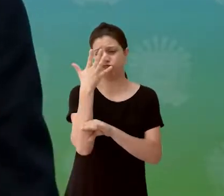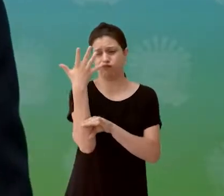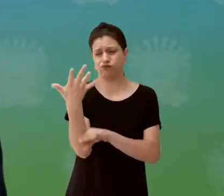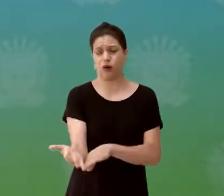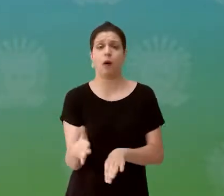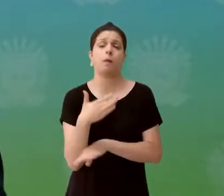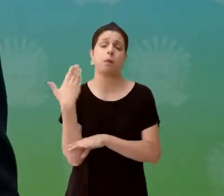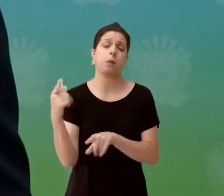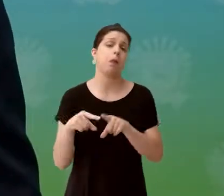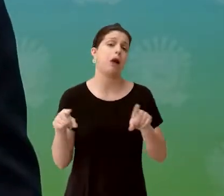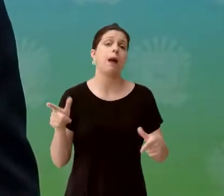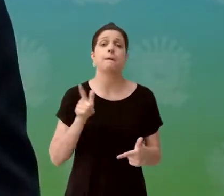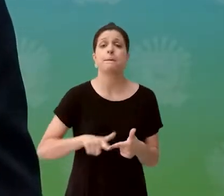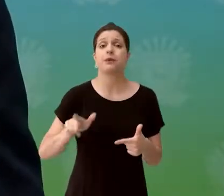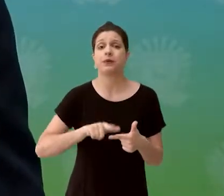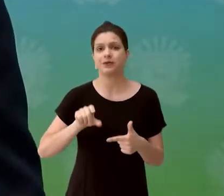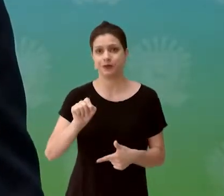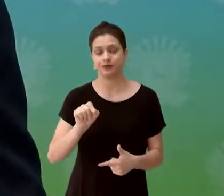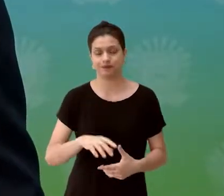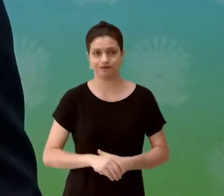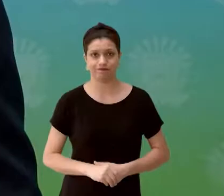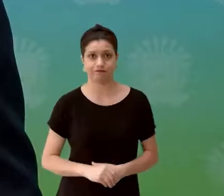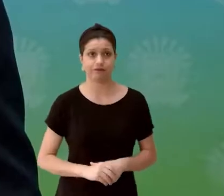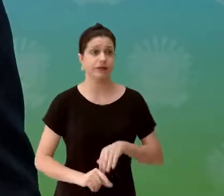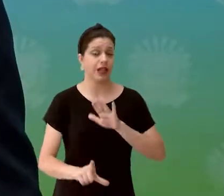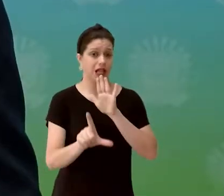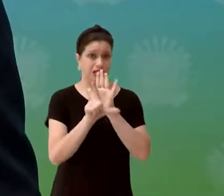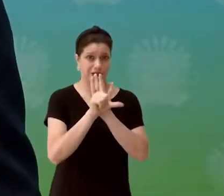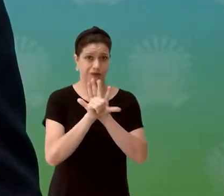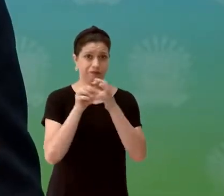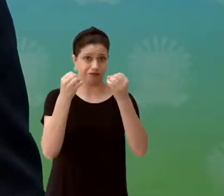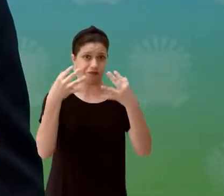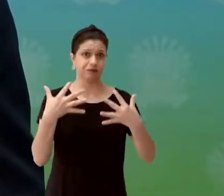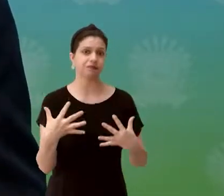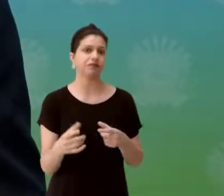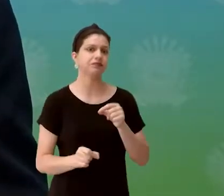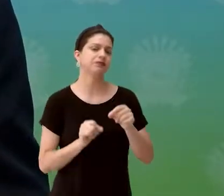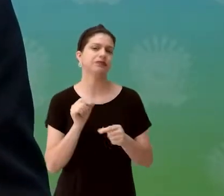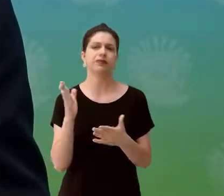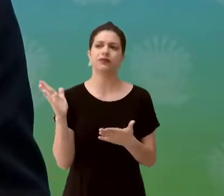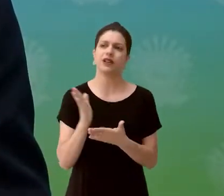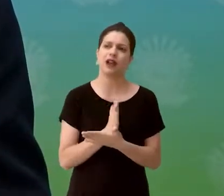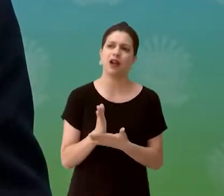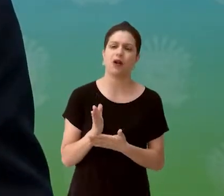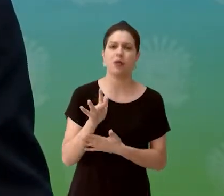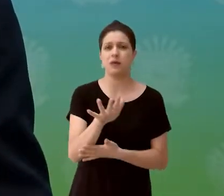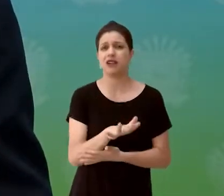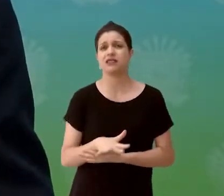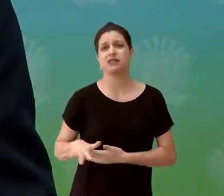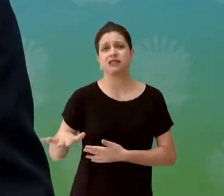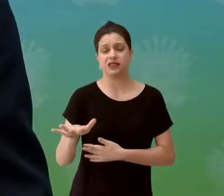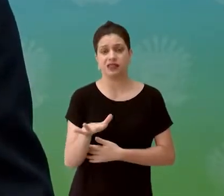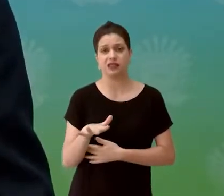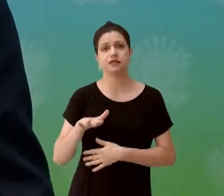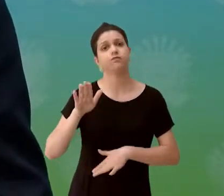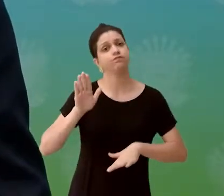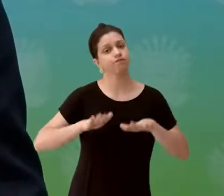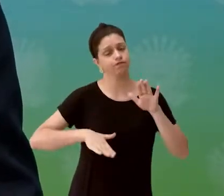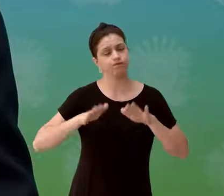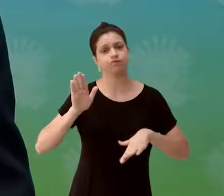problema, esta mesma lei, ela está dizendo que algumas áreas poderão